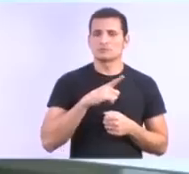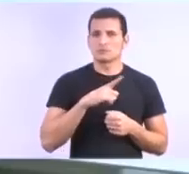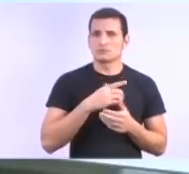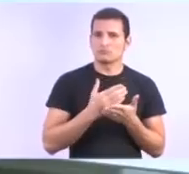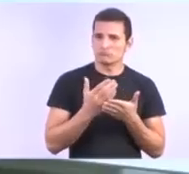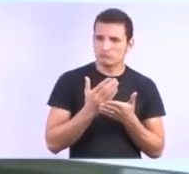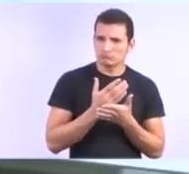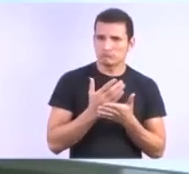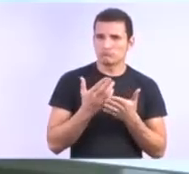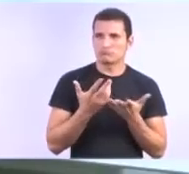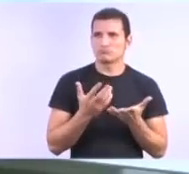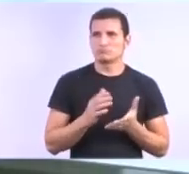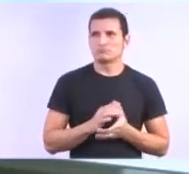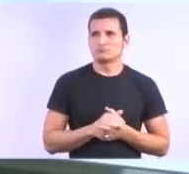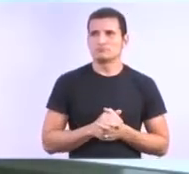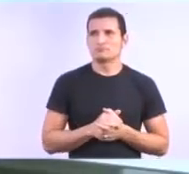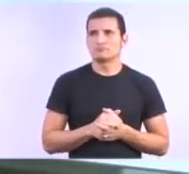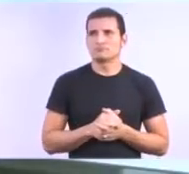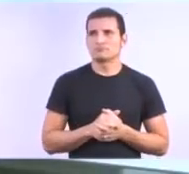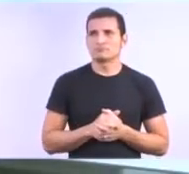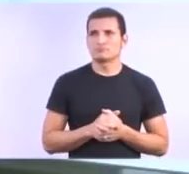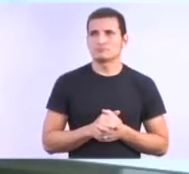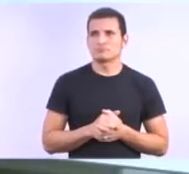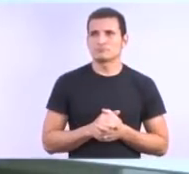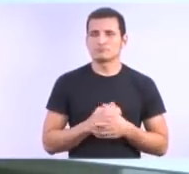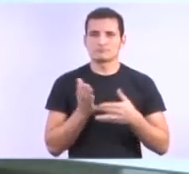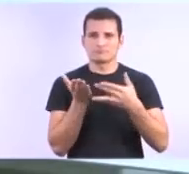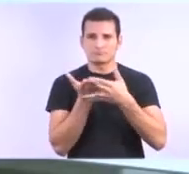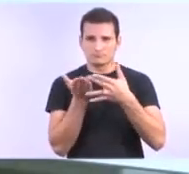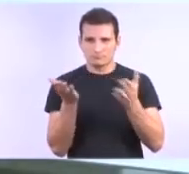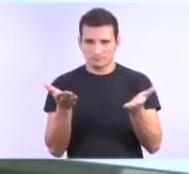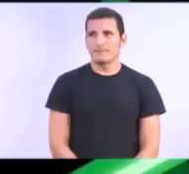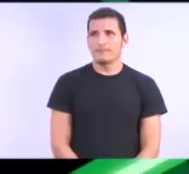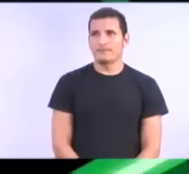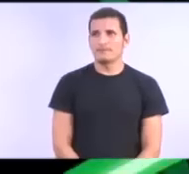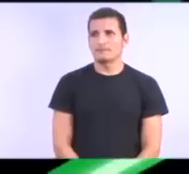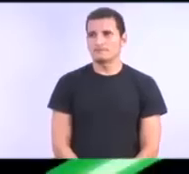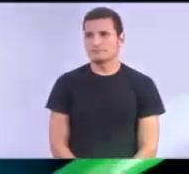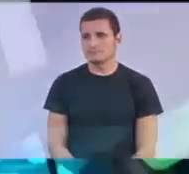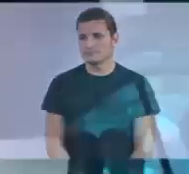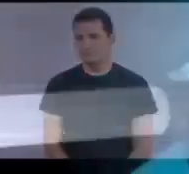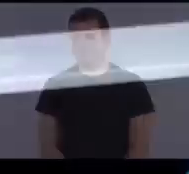não. Até daqui a pouco, gente, a gente vai comentar mais sobre isso. Até mais.